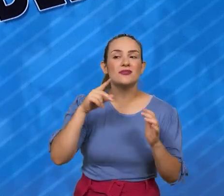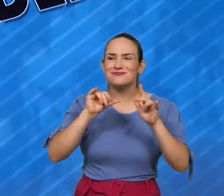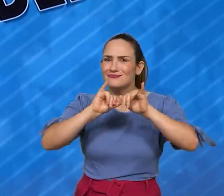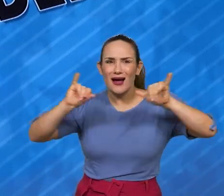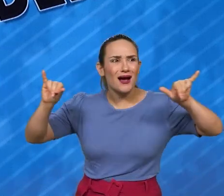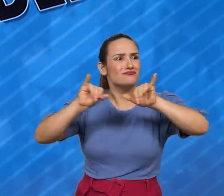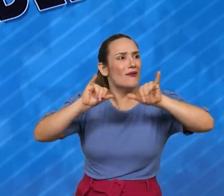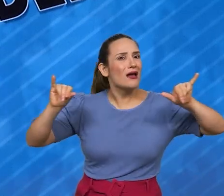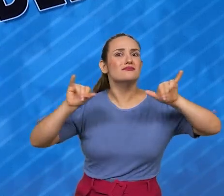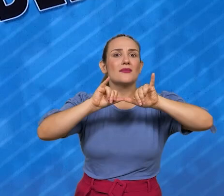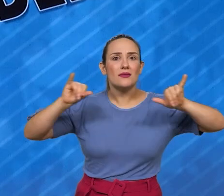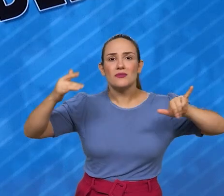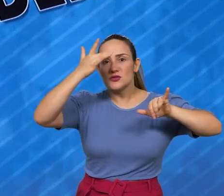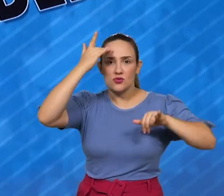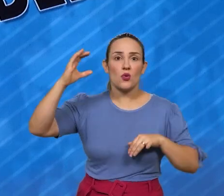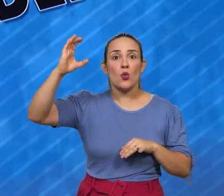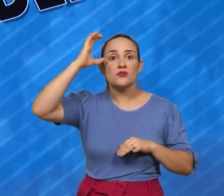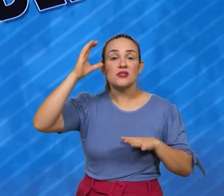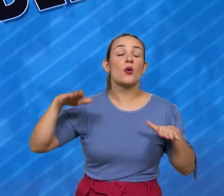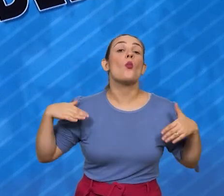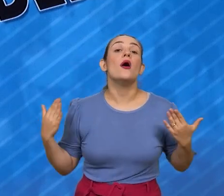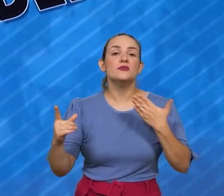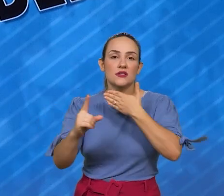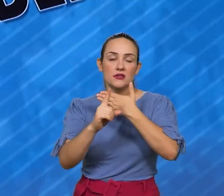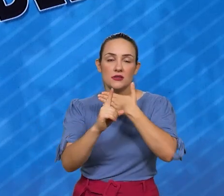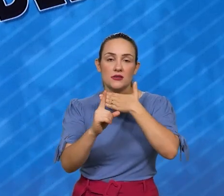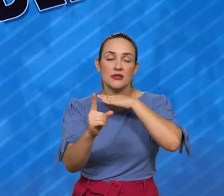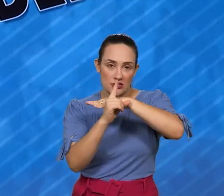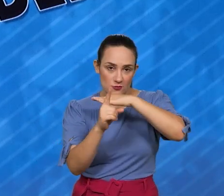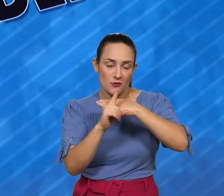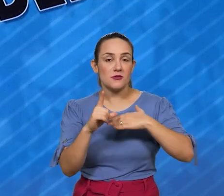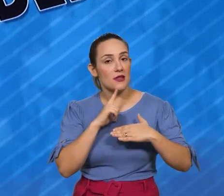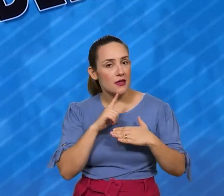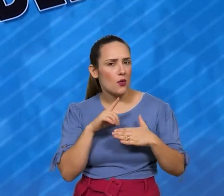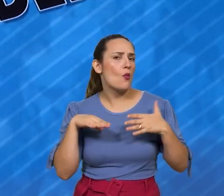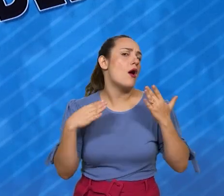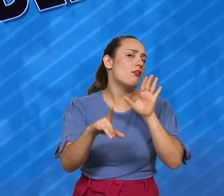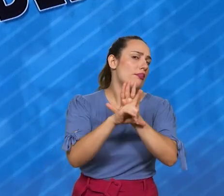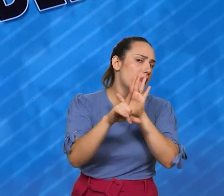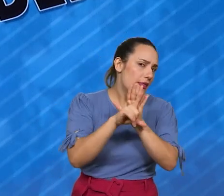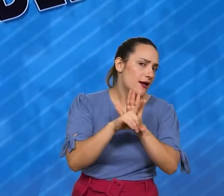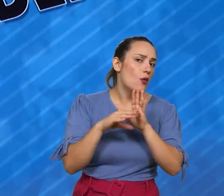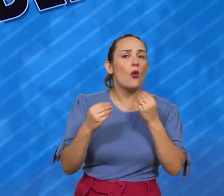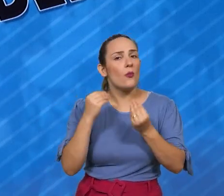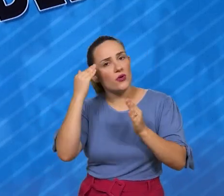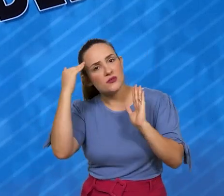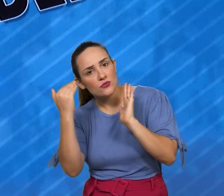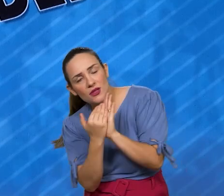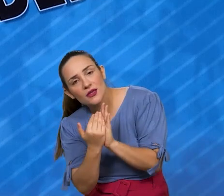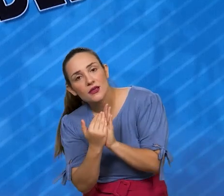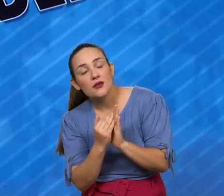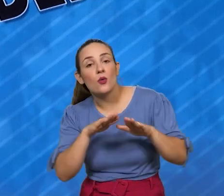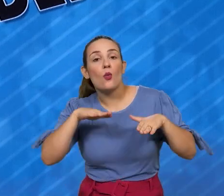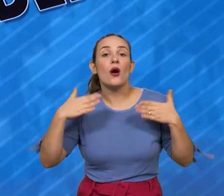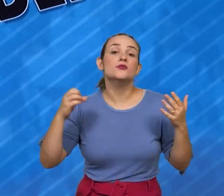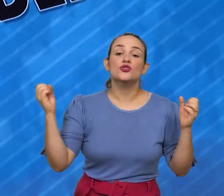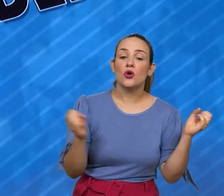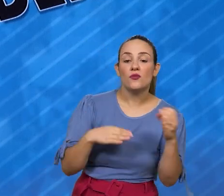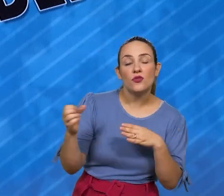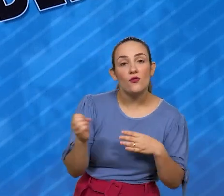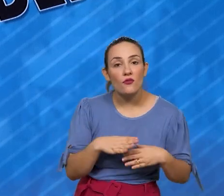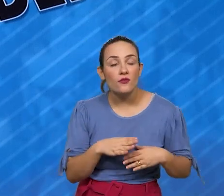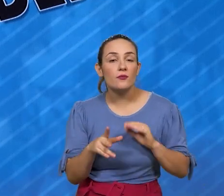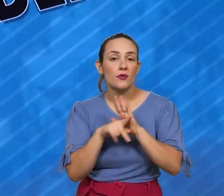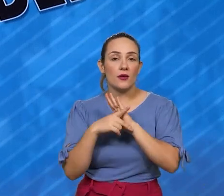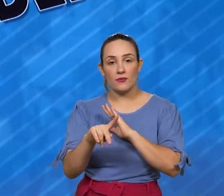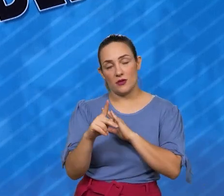esse segmento, difundir a legislação aplicada, as novidades